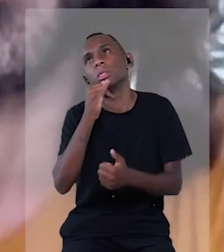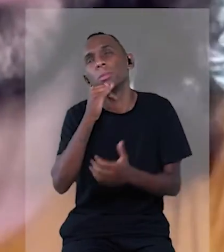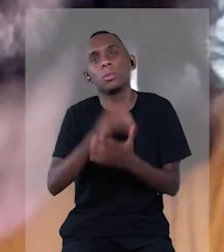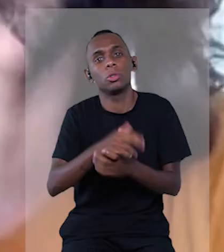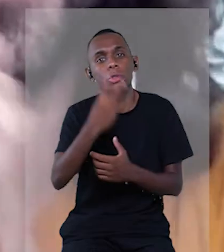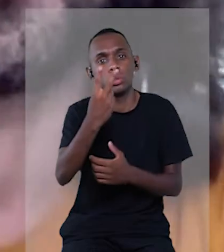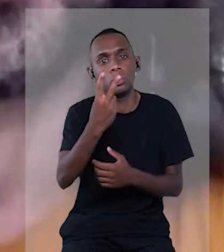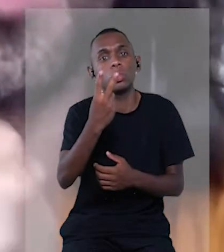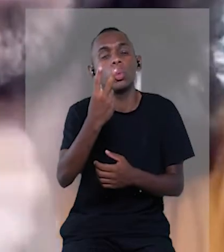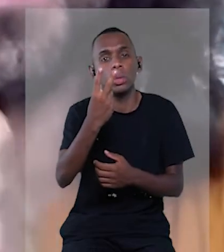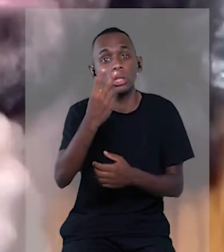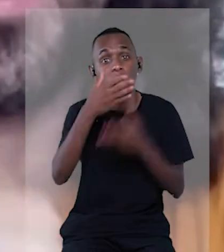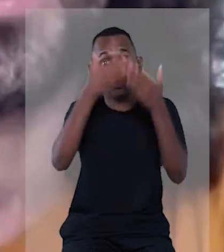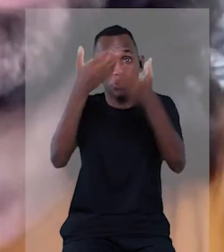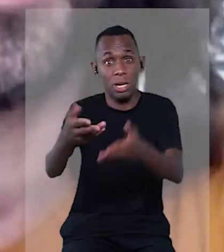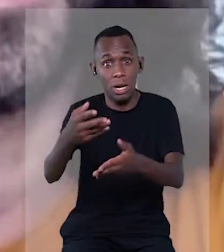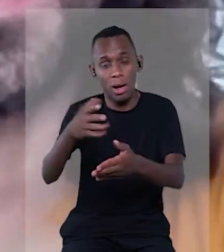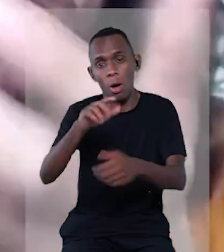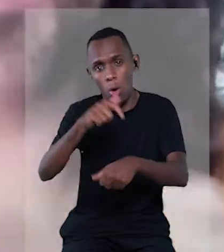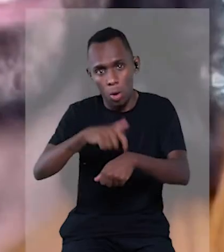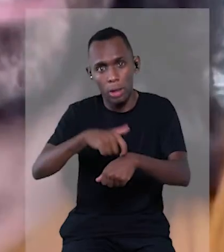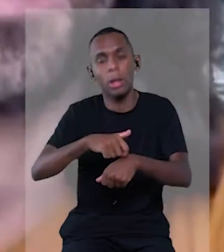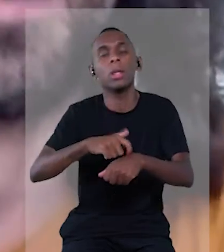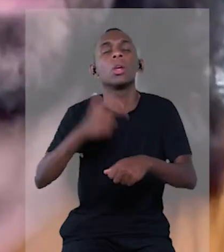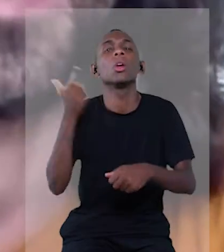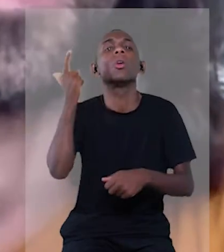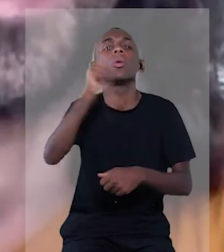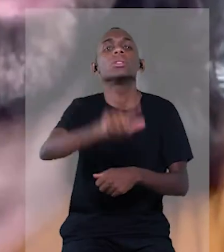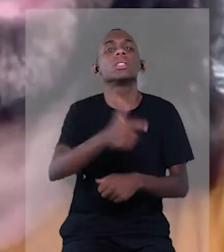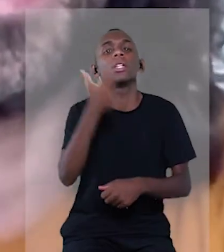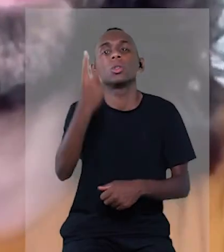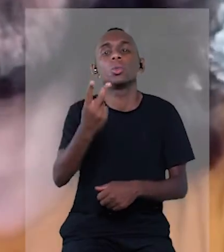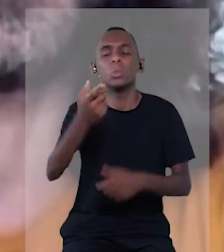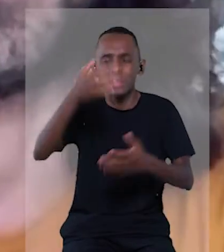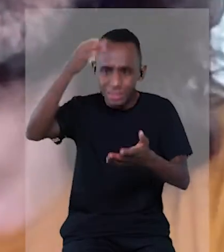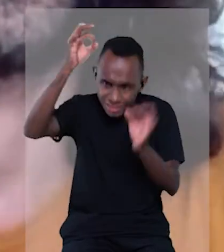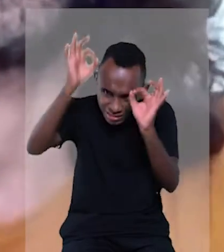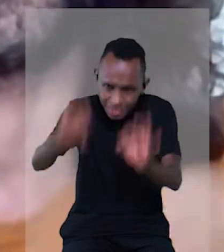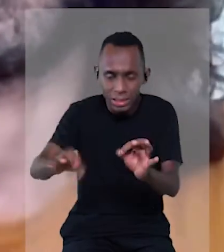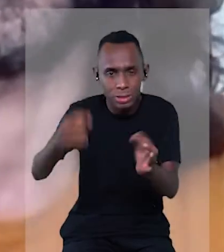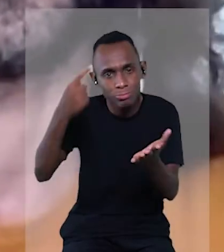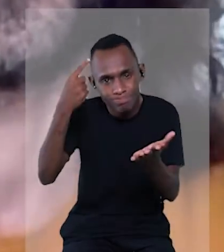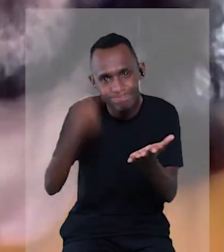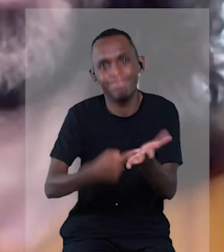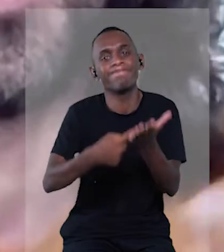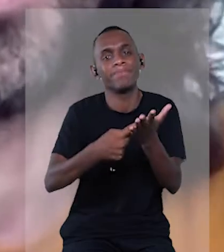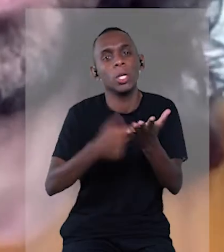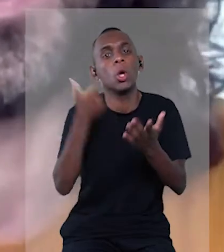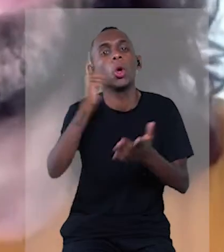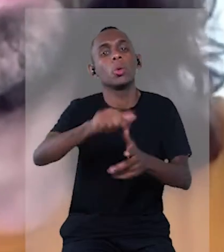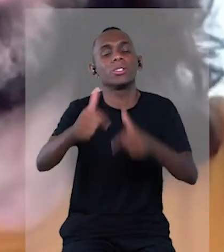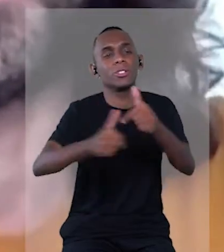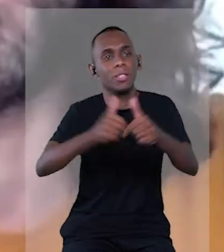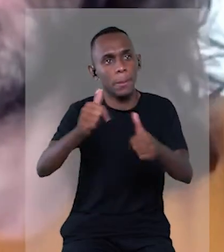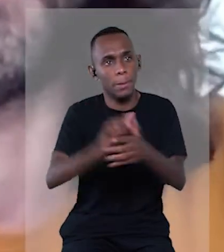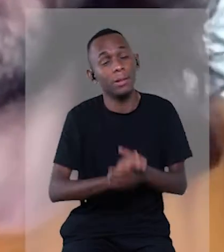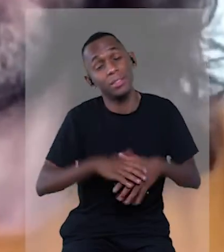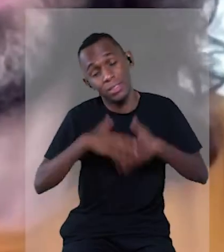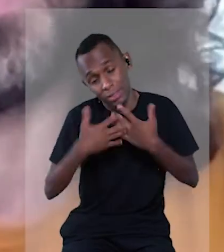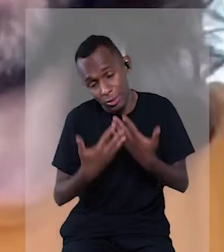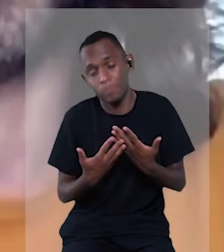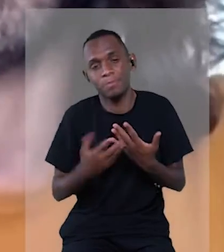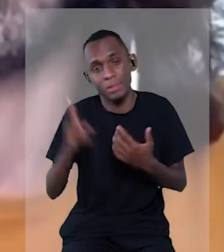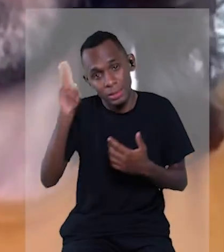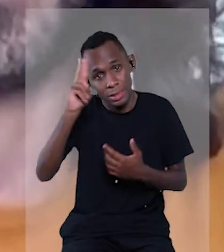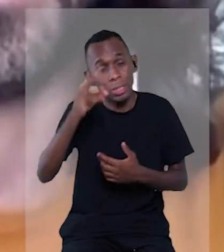lá 2 horas, eu cheguei 2 em ponto e consegui o trabalho, assim. Então, assim, essas histórias no que você